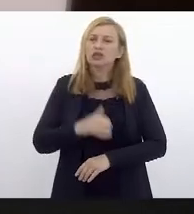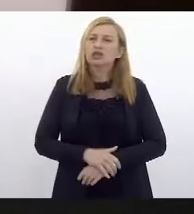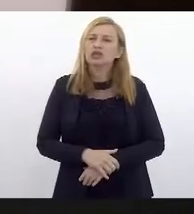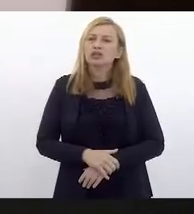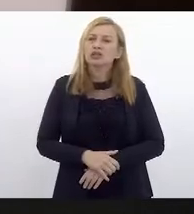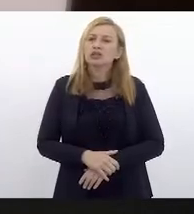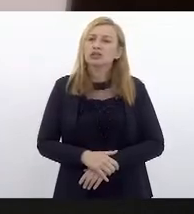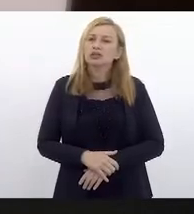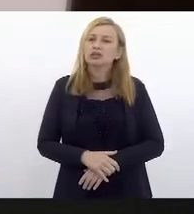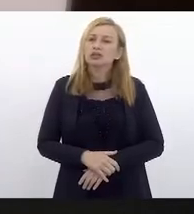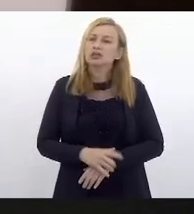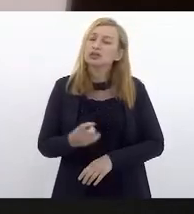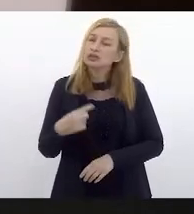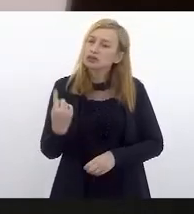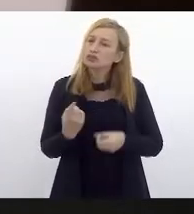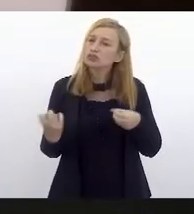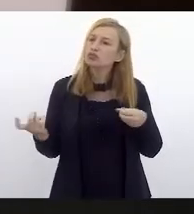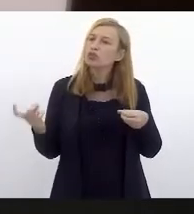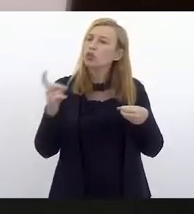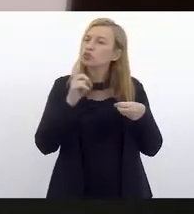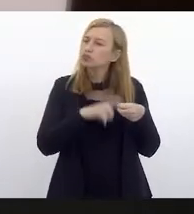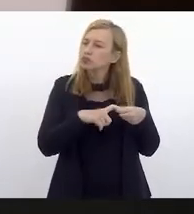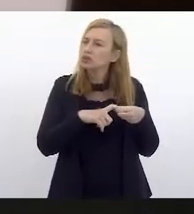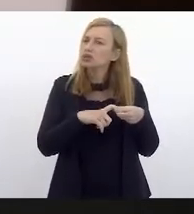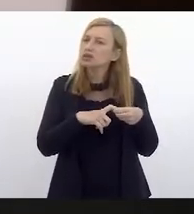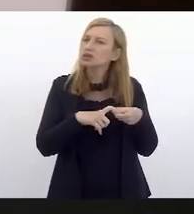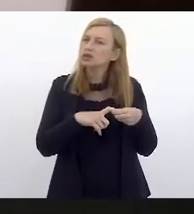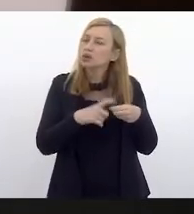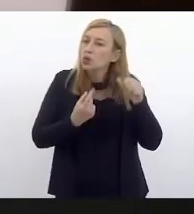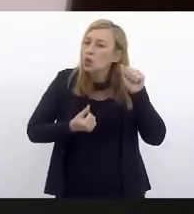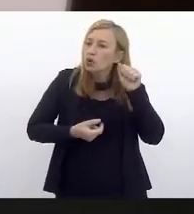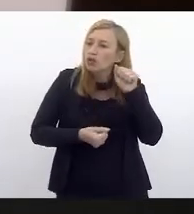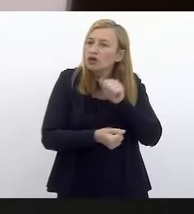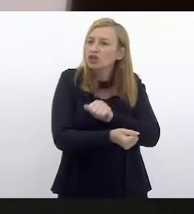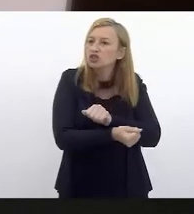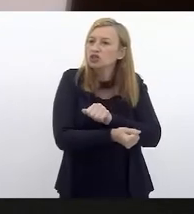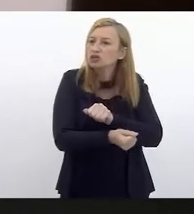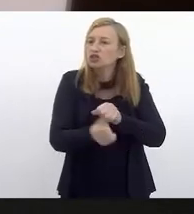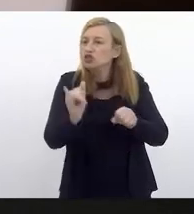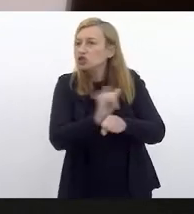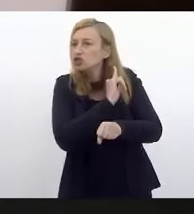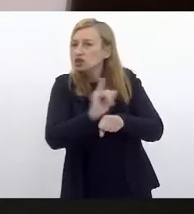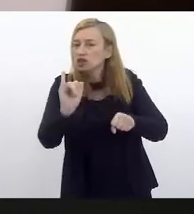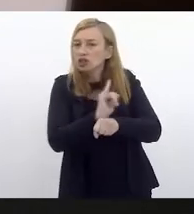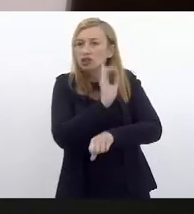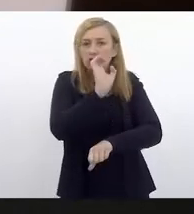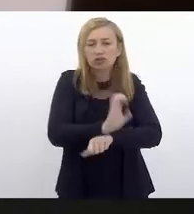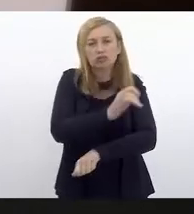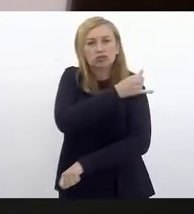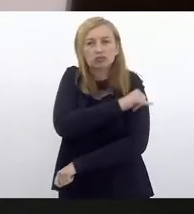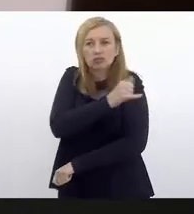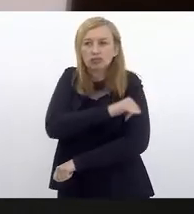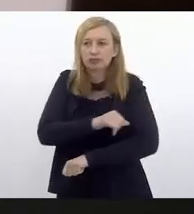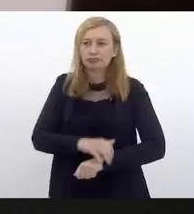é que, se a gente retomar os investimentos estratégicos do Estado do Rio de Janeiro, a